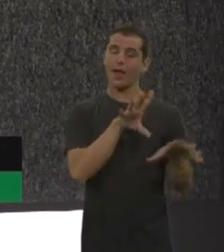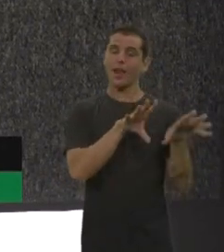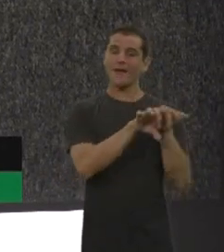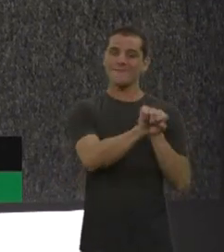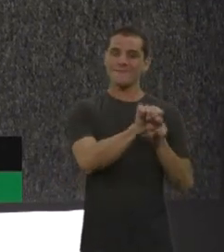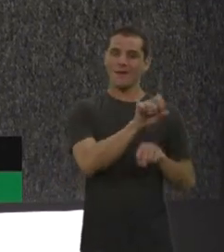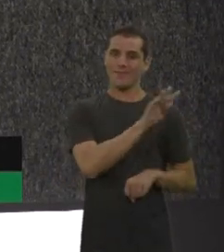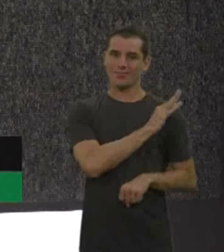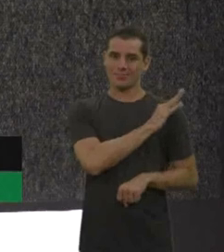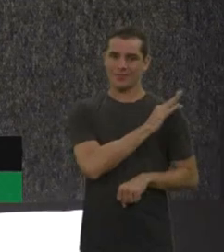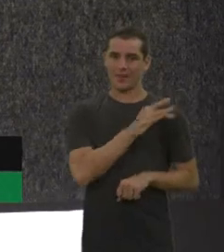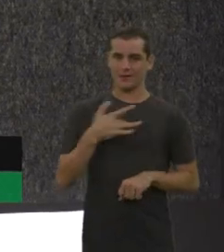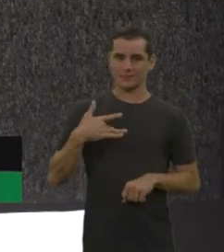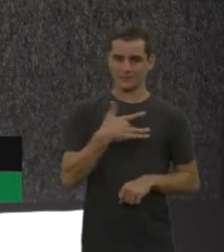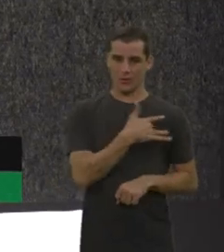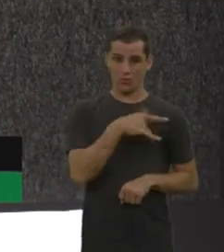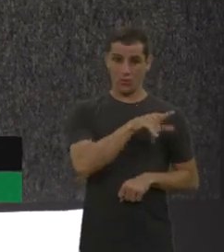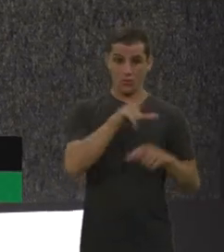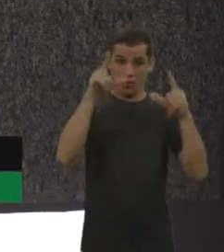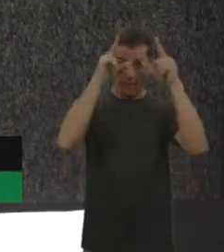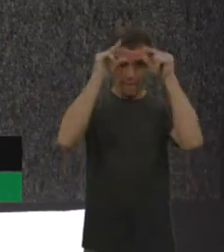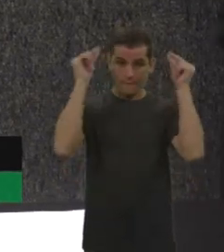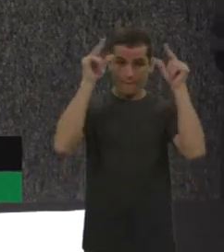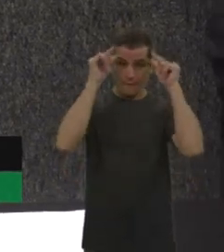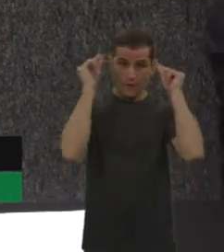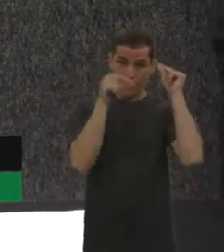nosso Estado, a dificuldade de nós